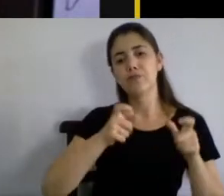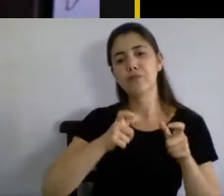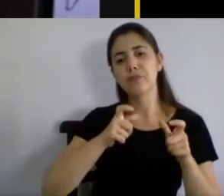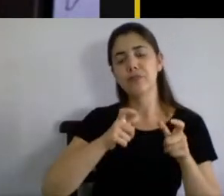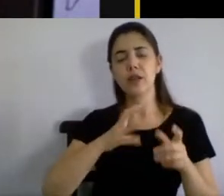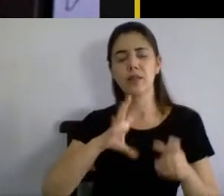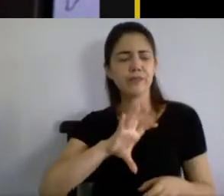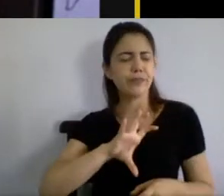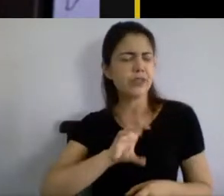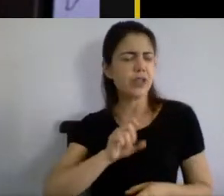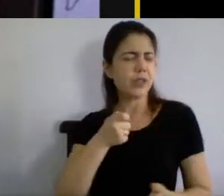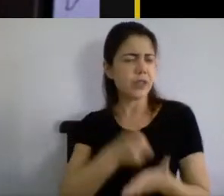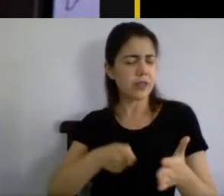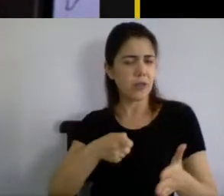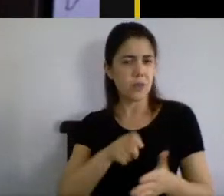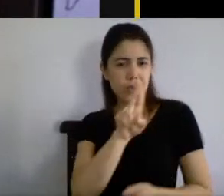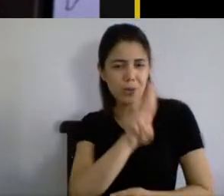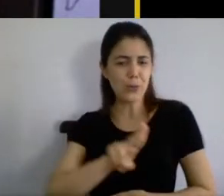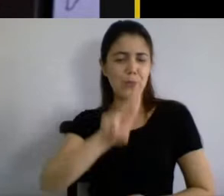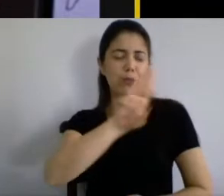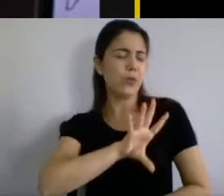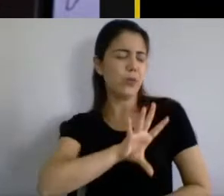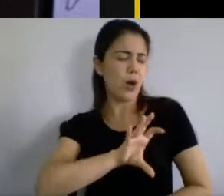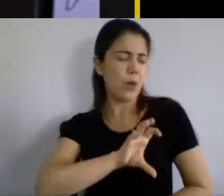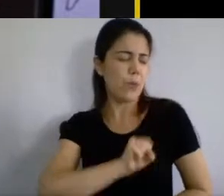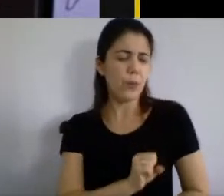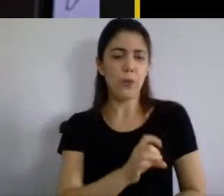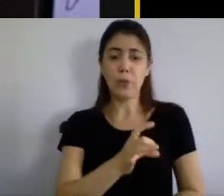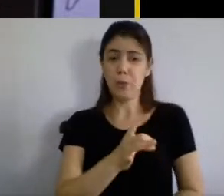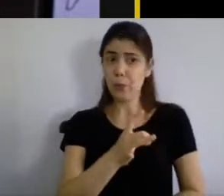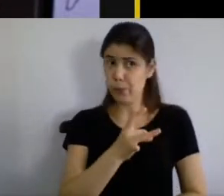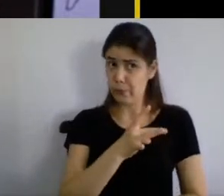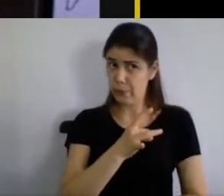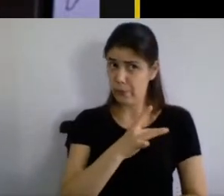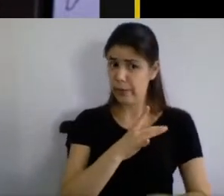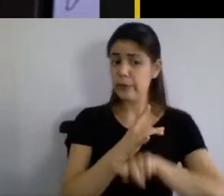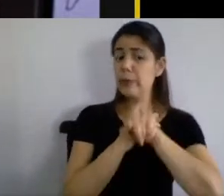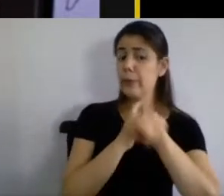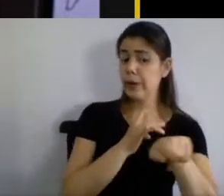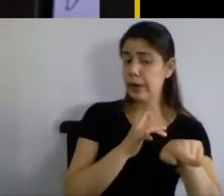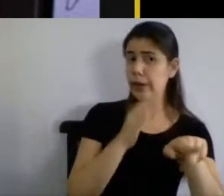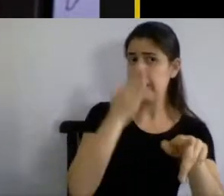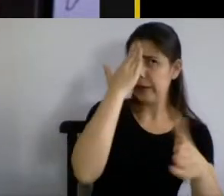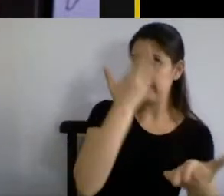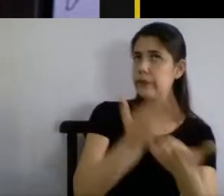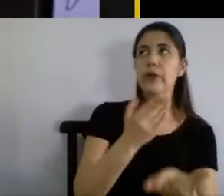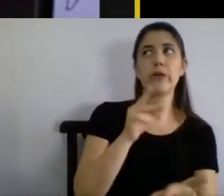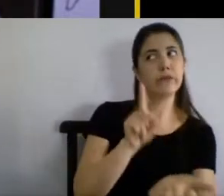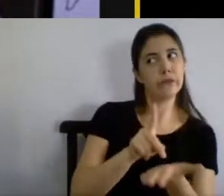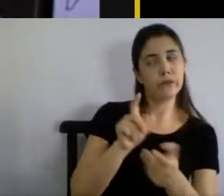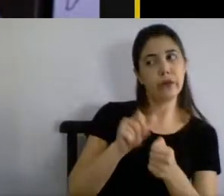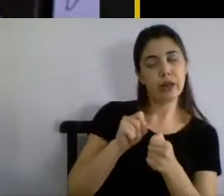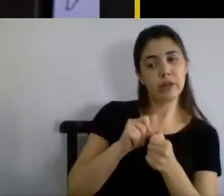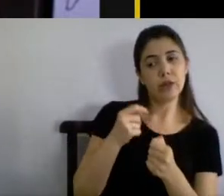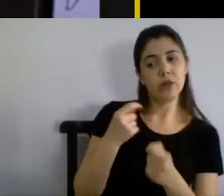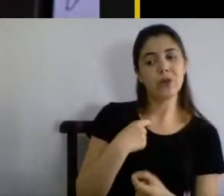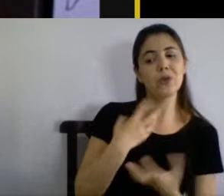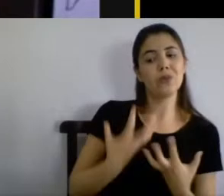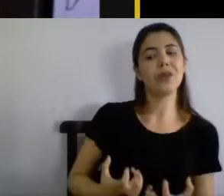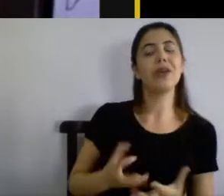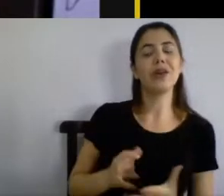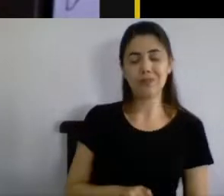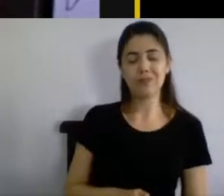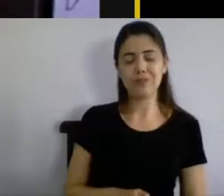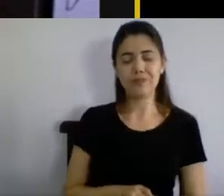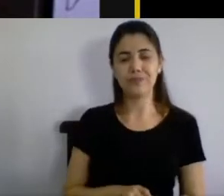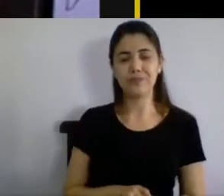paixões, nós põemos medo nele se ele não fizer o que nós propomos. Mas, ao mesmo tempo, nós acenamos uma cenoura,